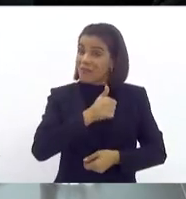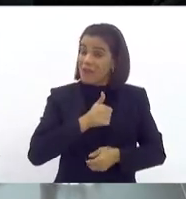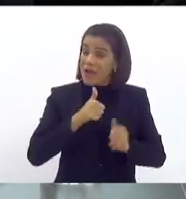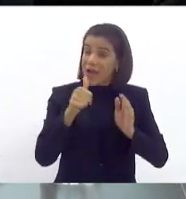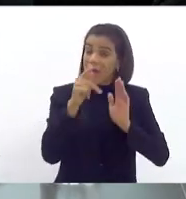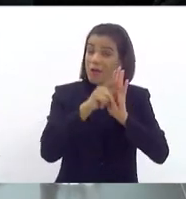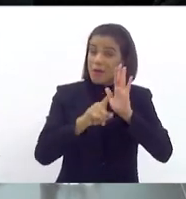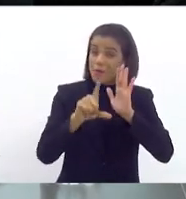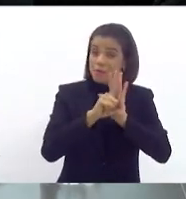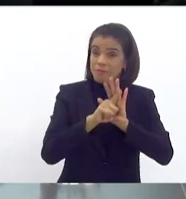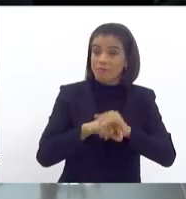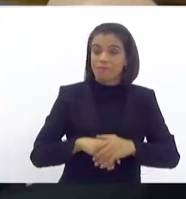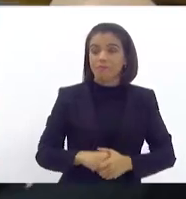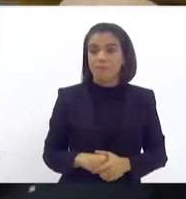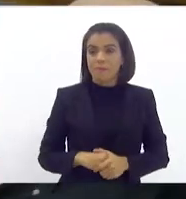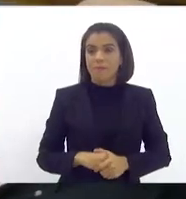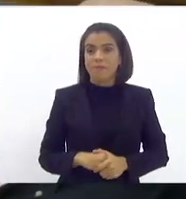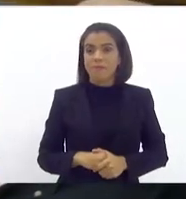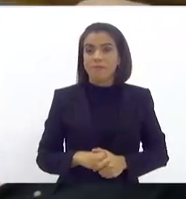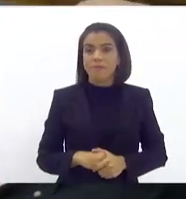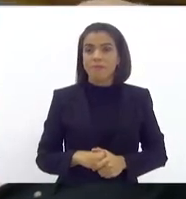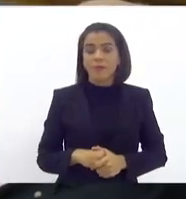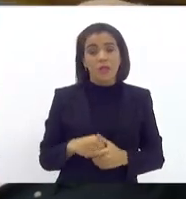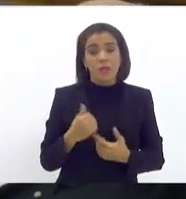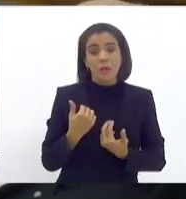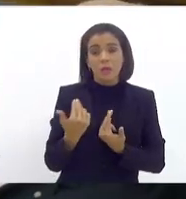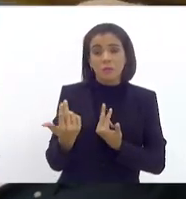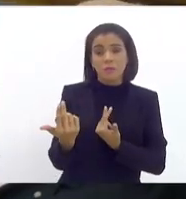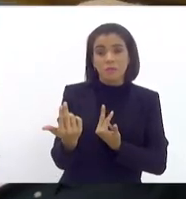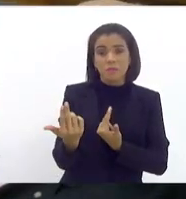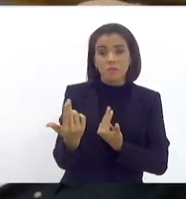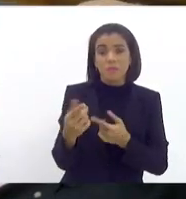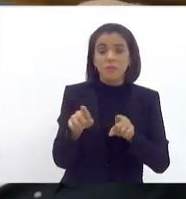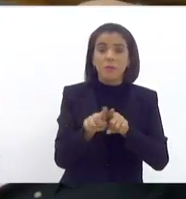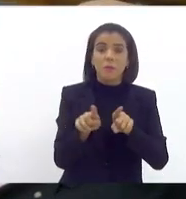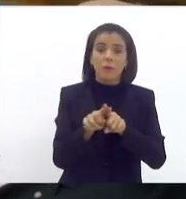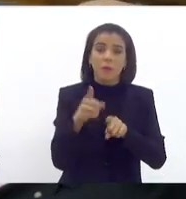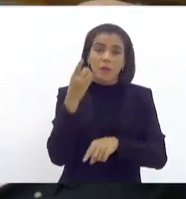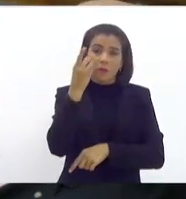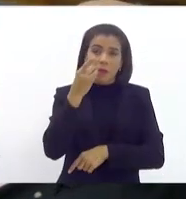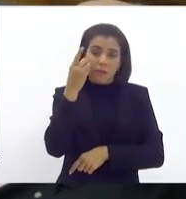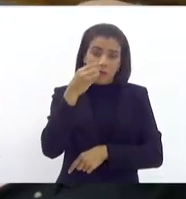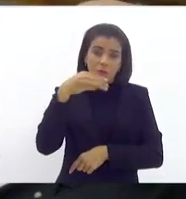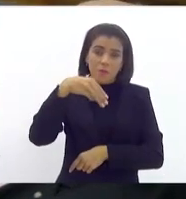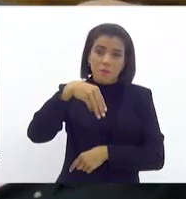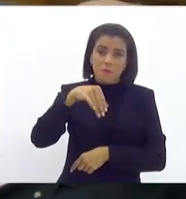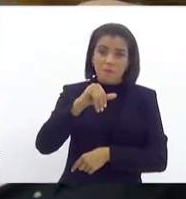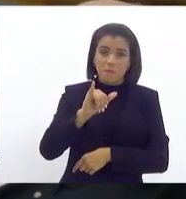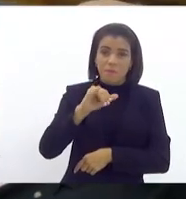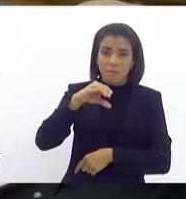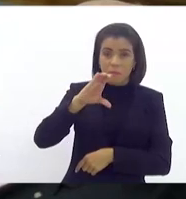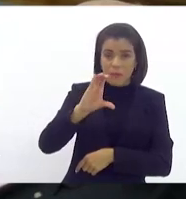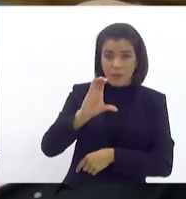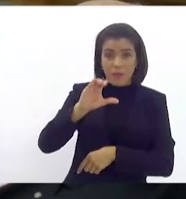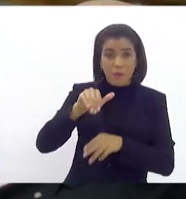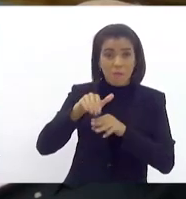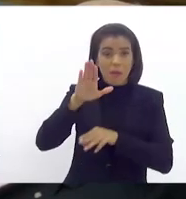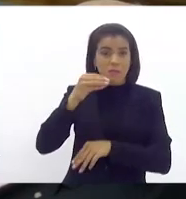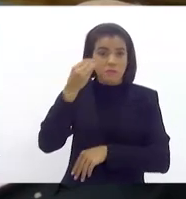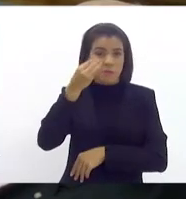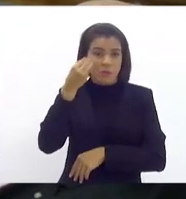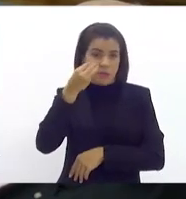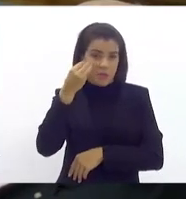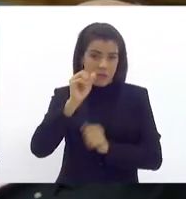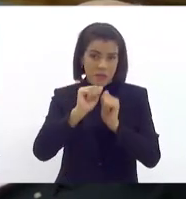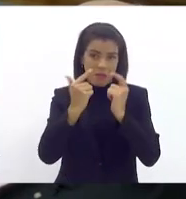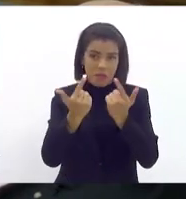aí me refiro a Vossa Excelência e ao deputado Mink, mais antigos na casa, sob o ponto de vista